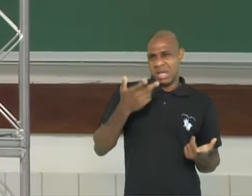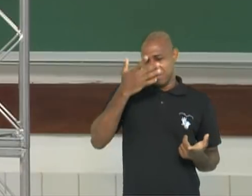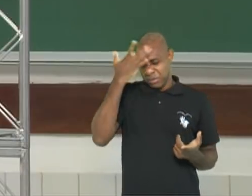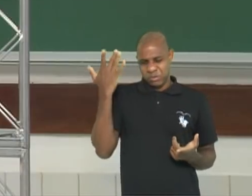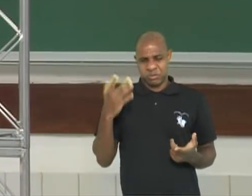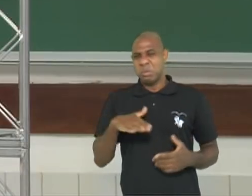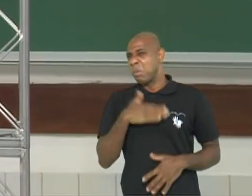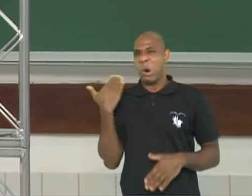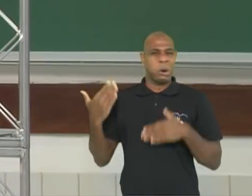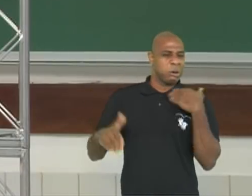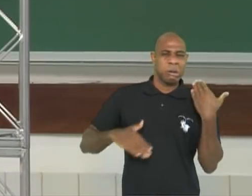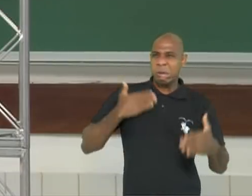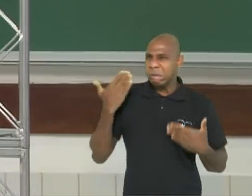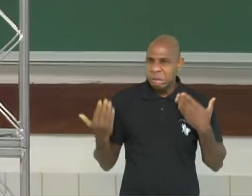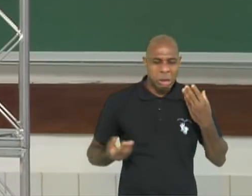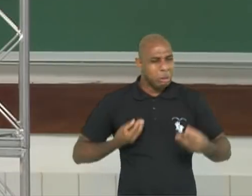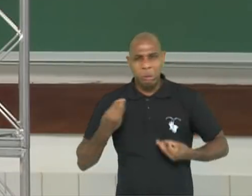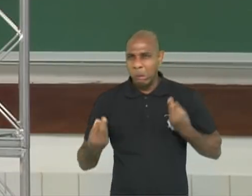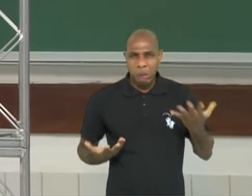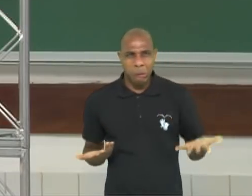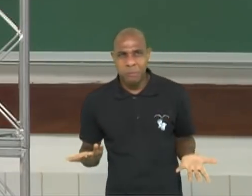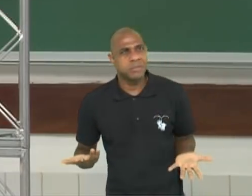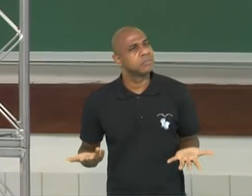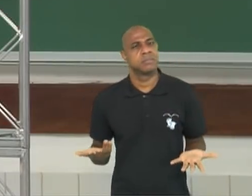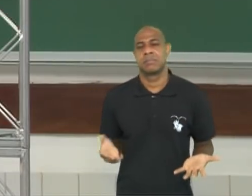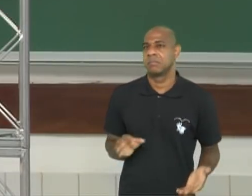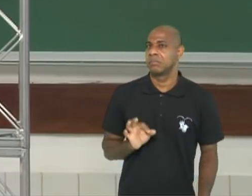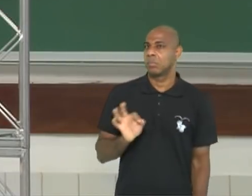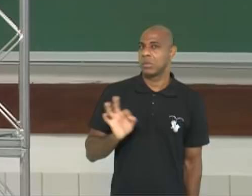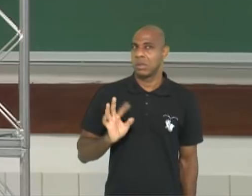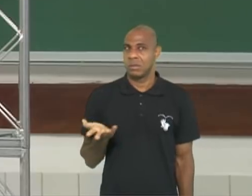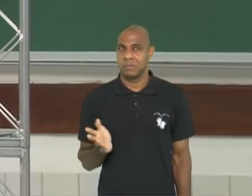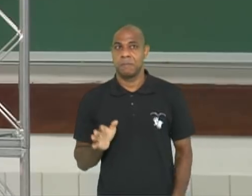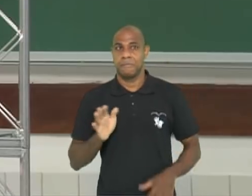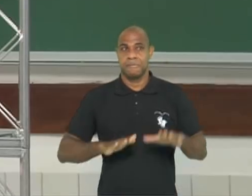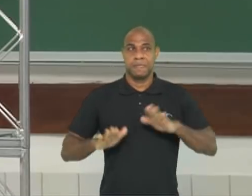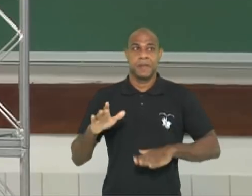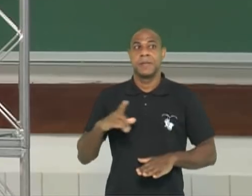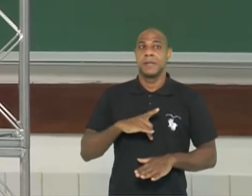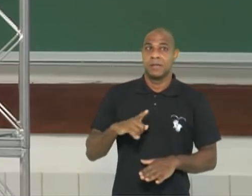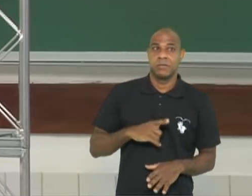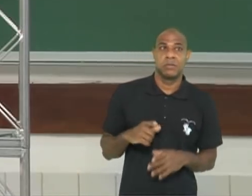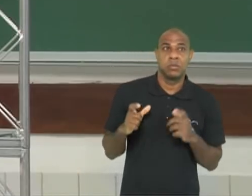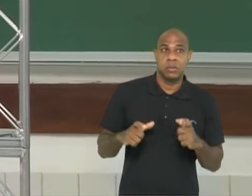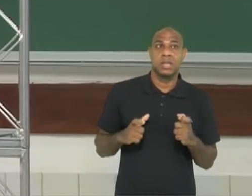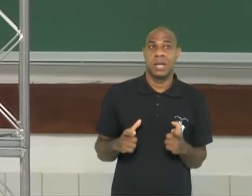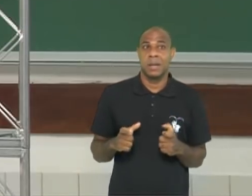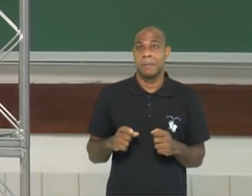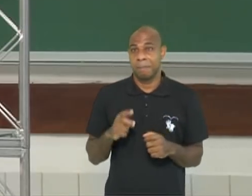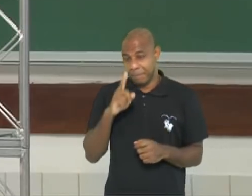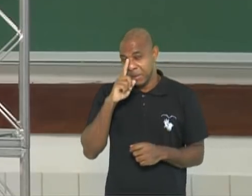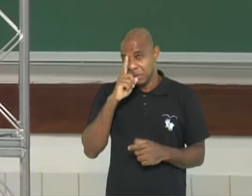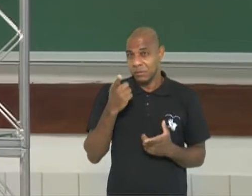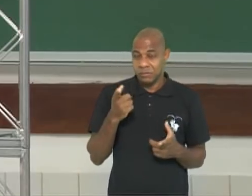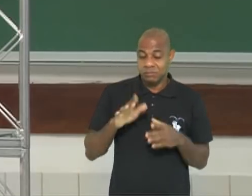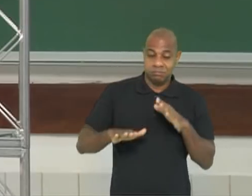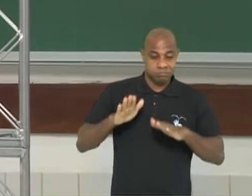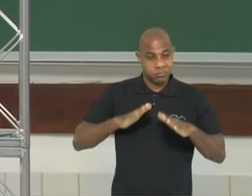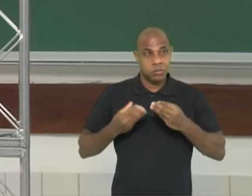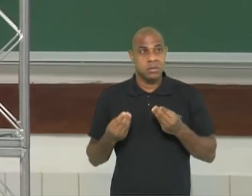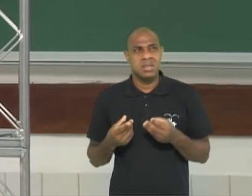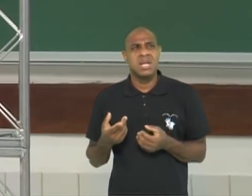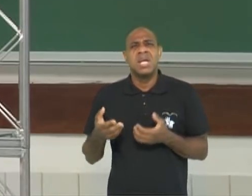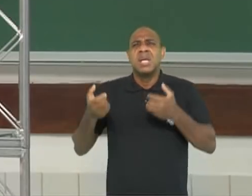aí são visões pejorativas, negativas, extremamente perigosas, que não devemos pensar dessa maneira. Como que eu comentei sobre um livro